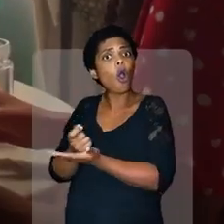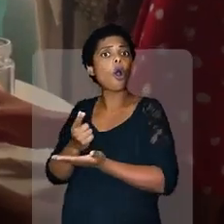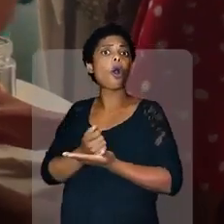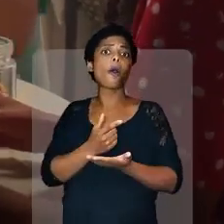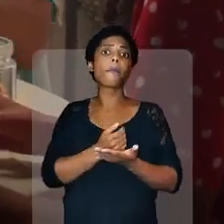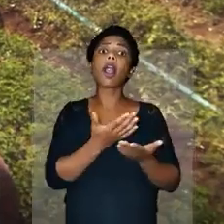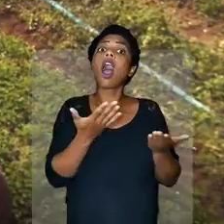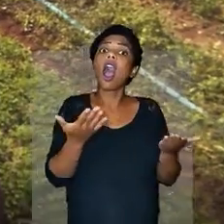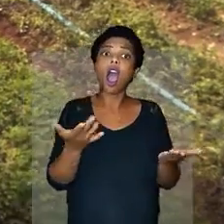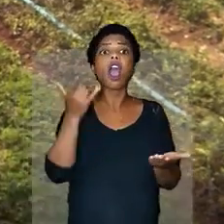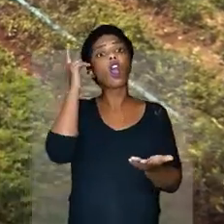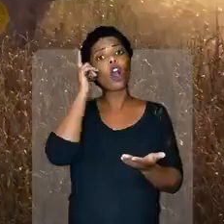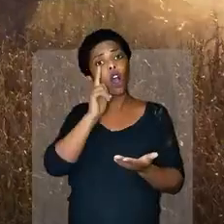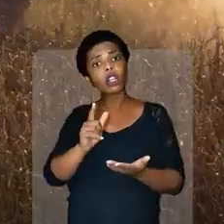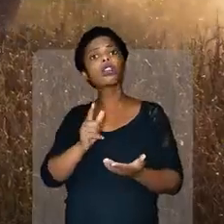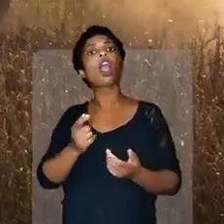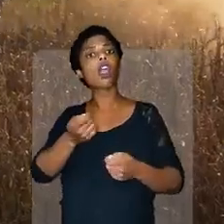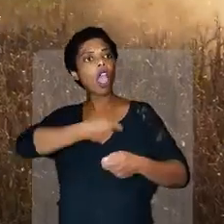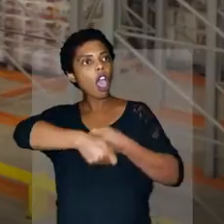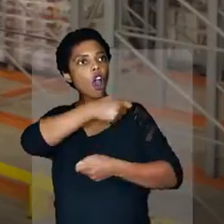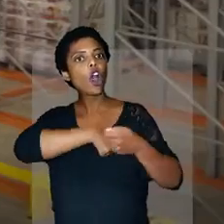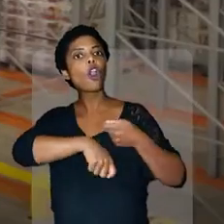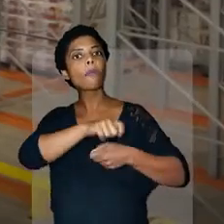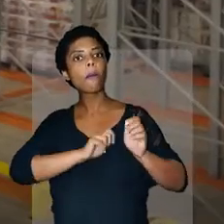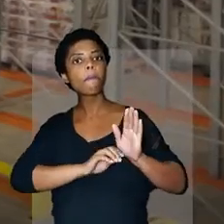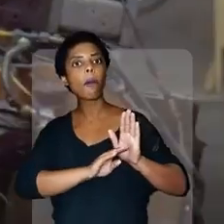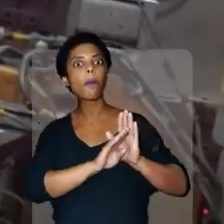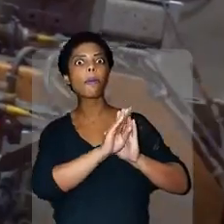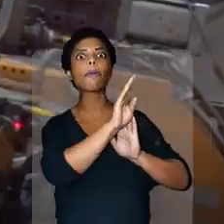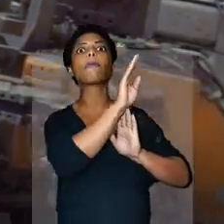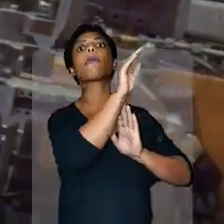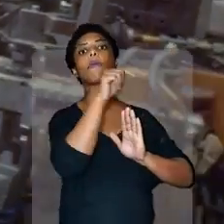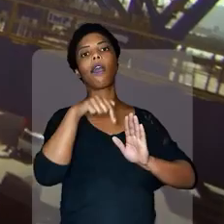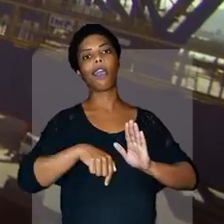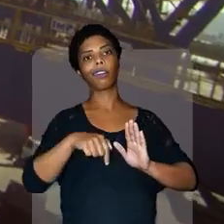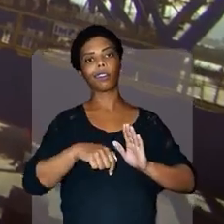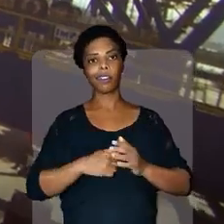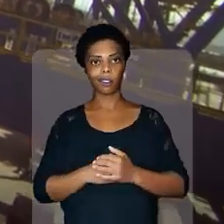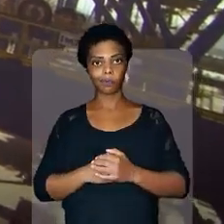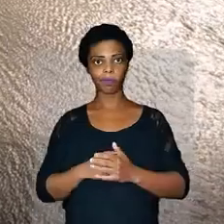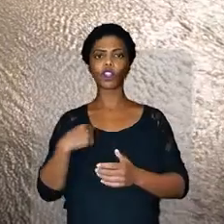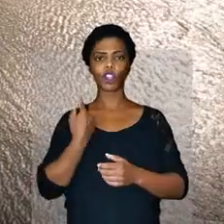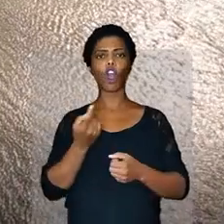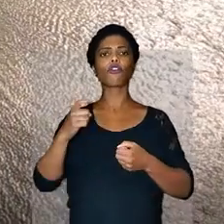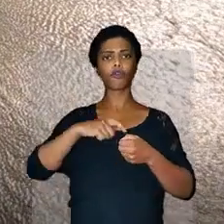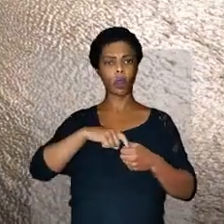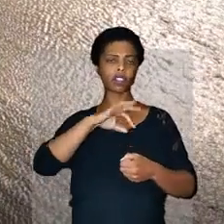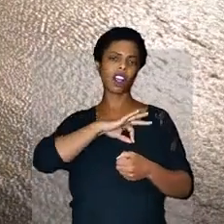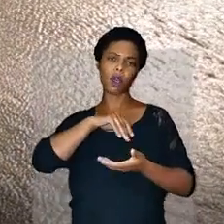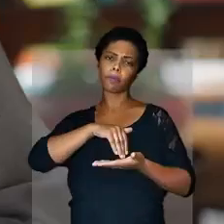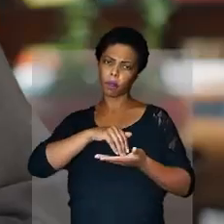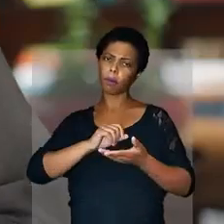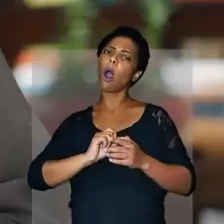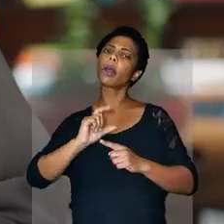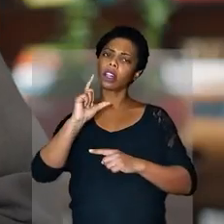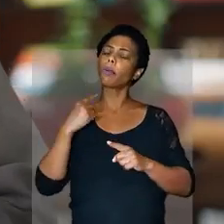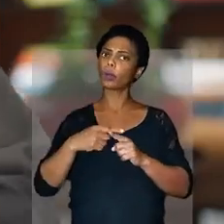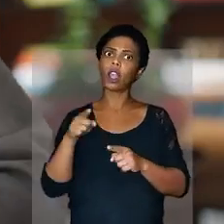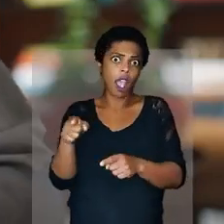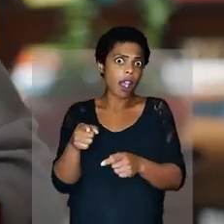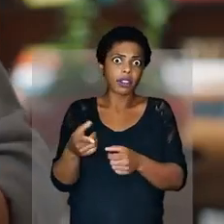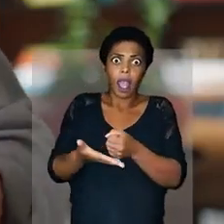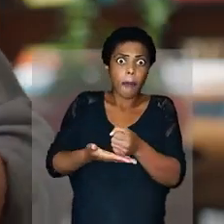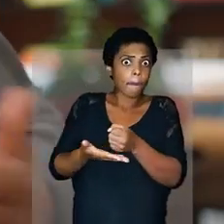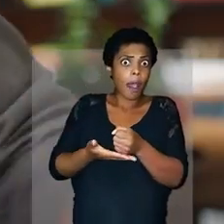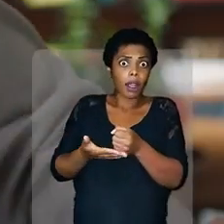consumo das pessoas para que você possa voltar a fazer a economia crescer nesse país. Nós vamos voltar a aumentar o salário mínimo